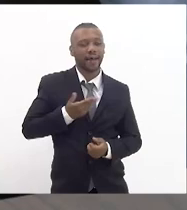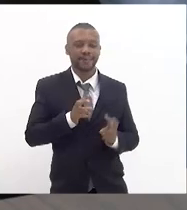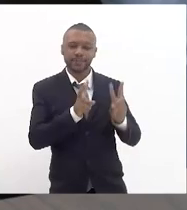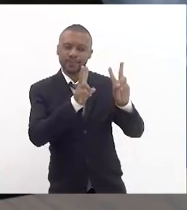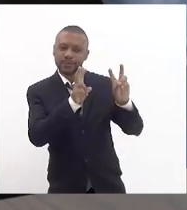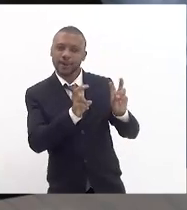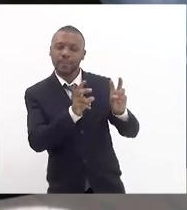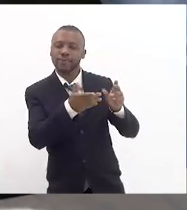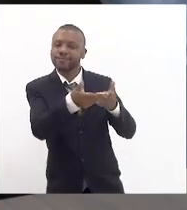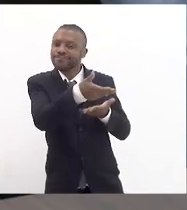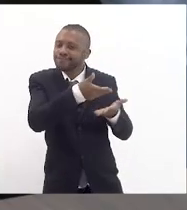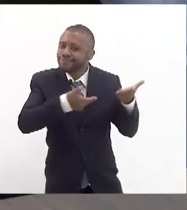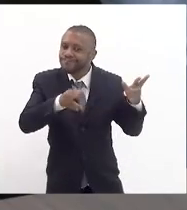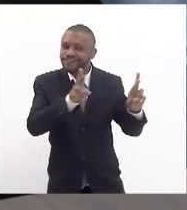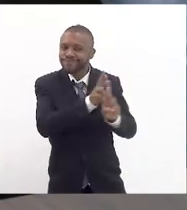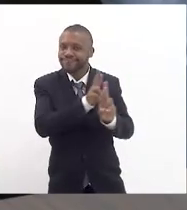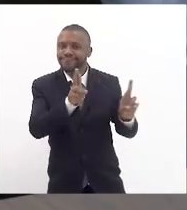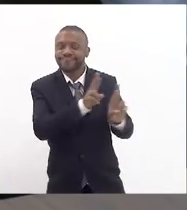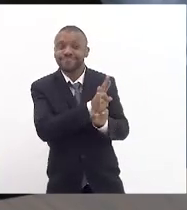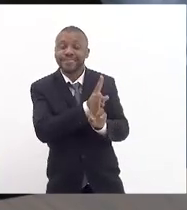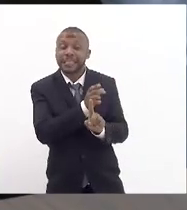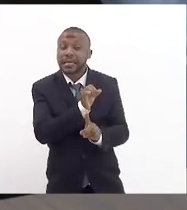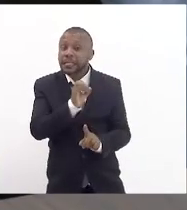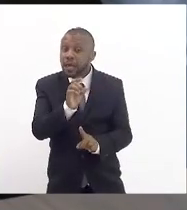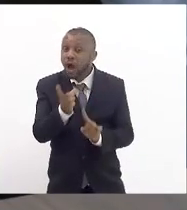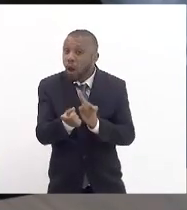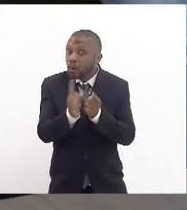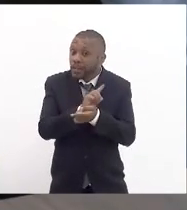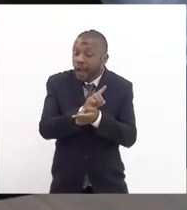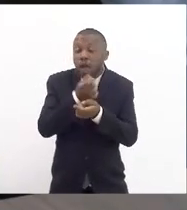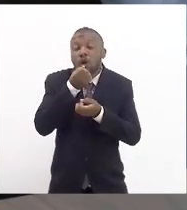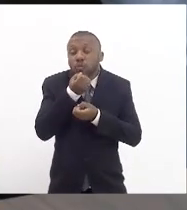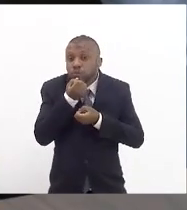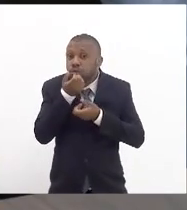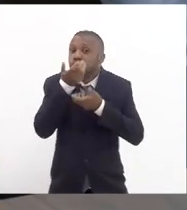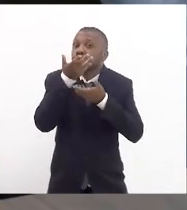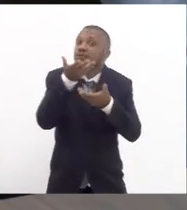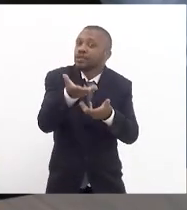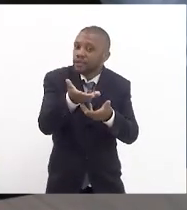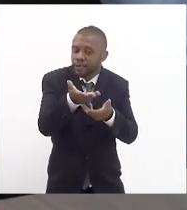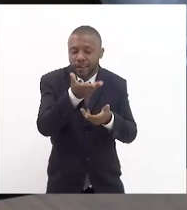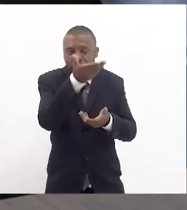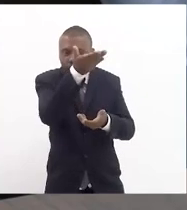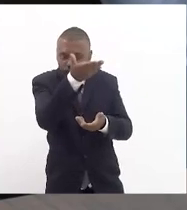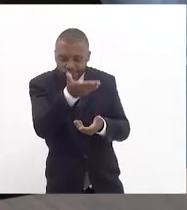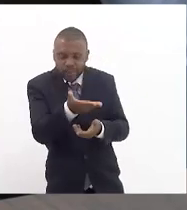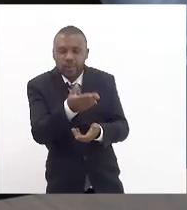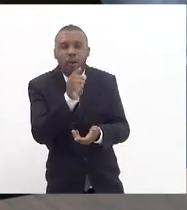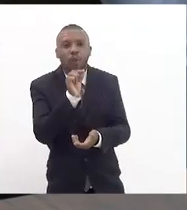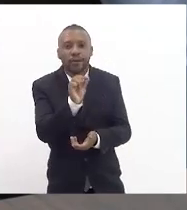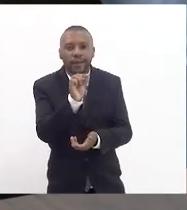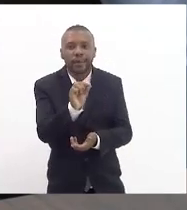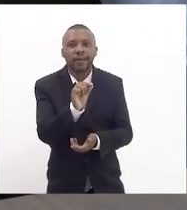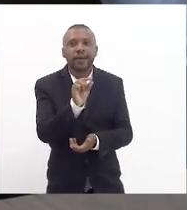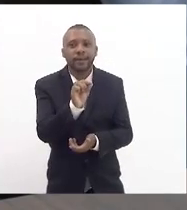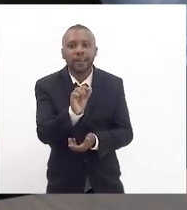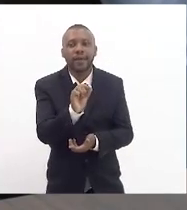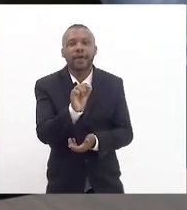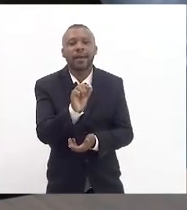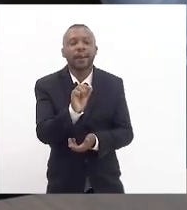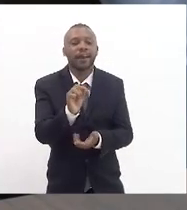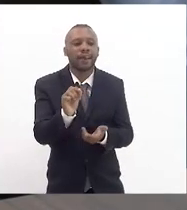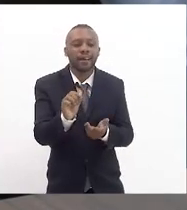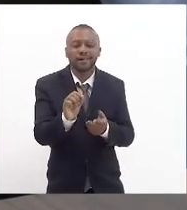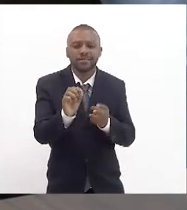Excelência, porque senão eu diria, mas não vou dizer a Vossa Excelência, que em matéria